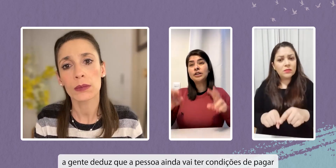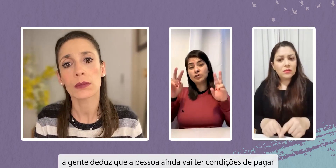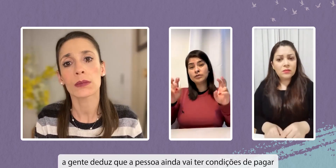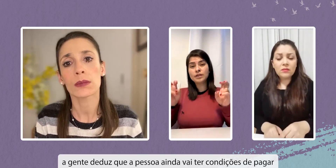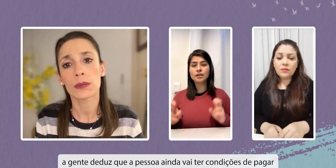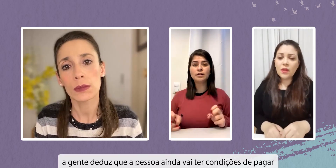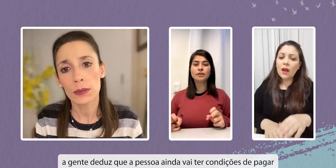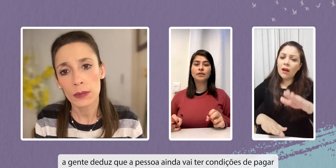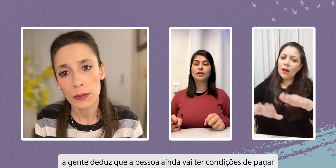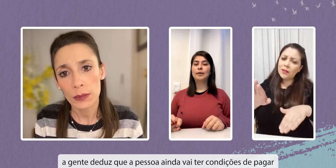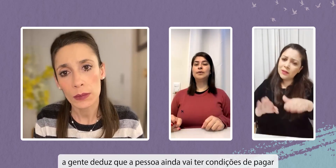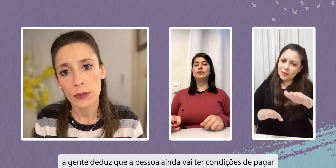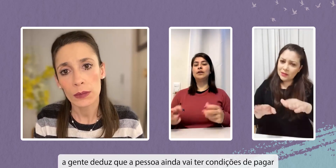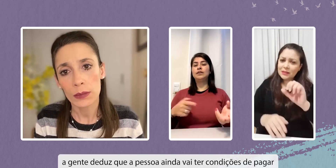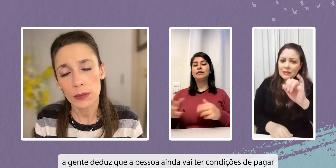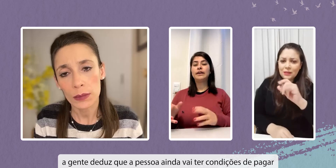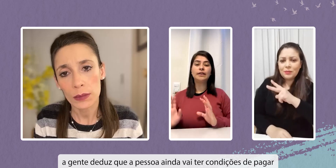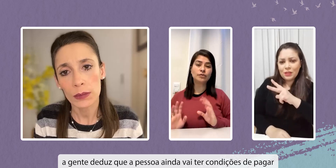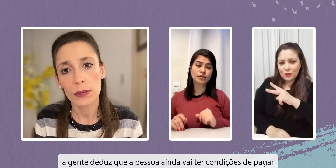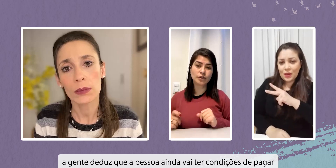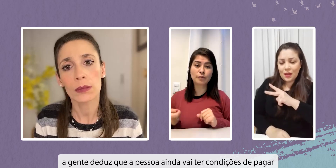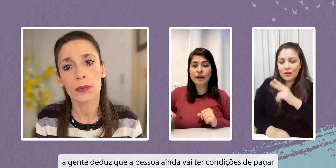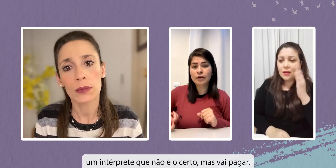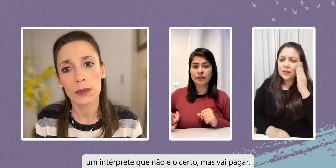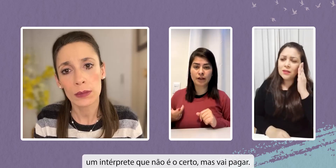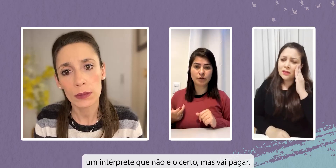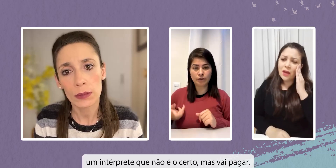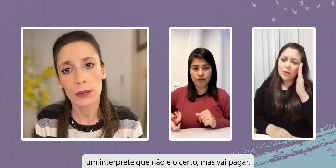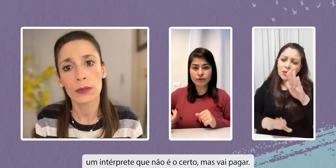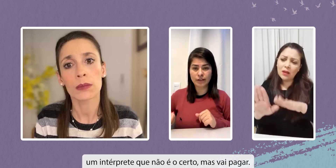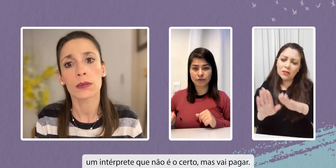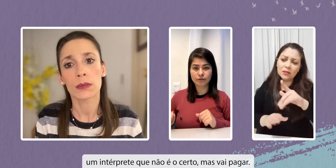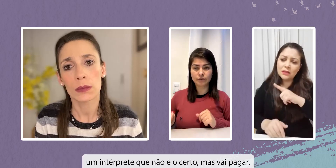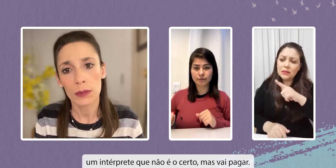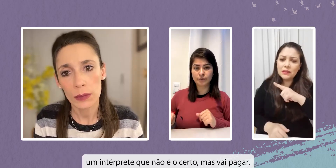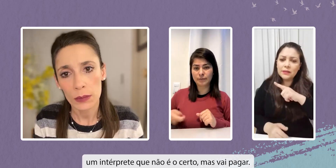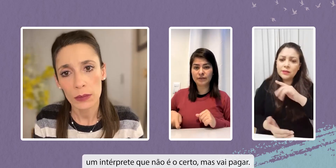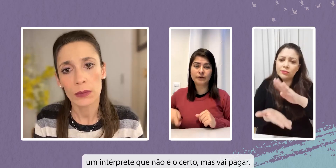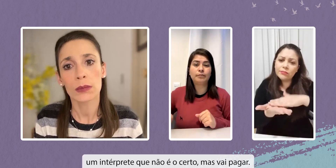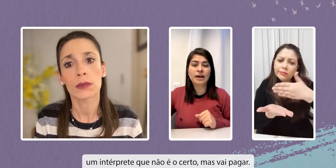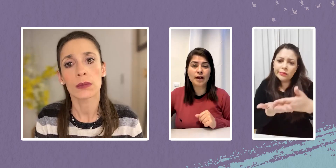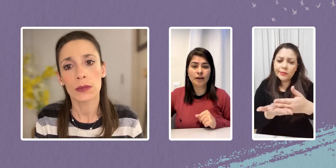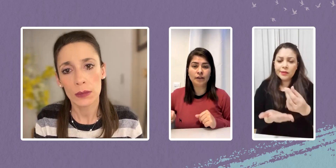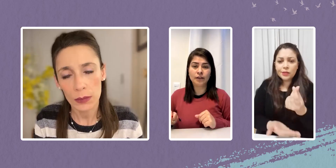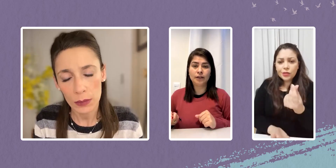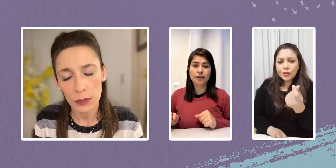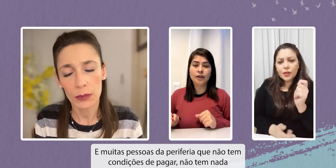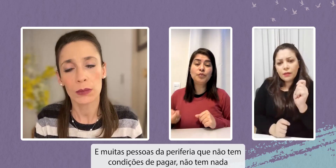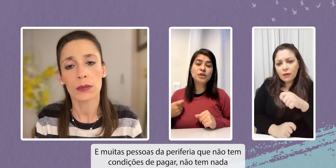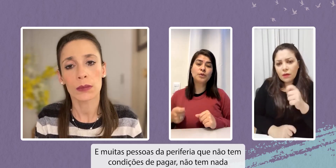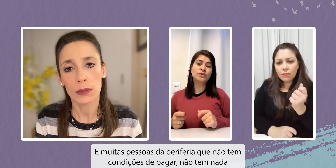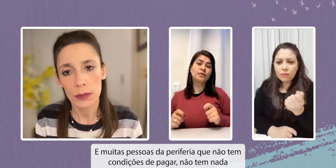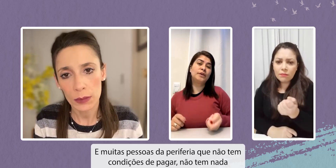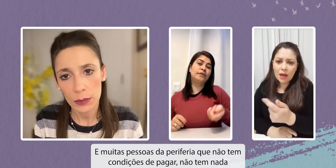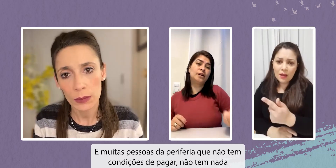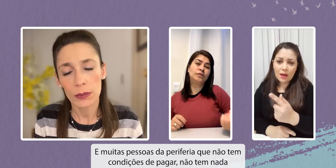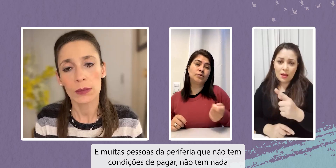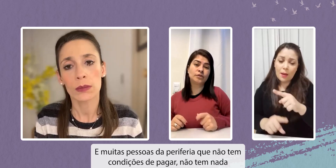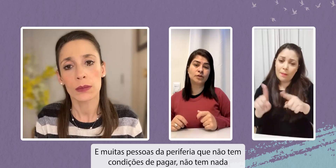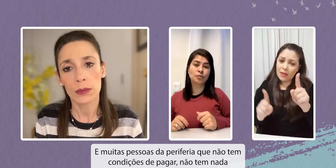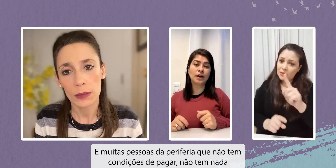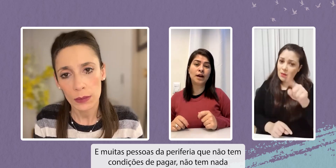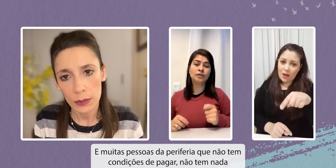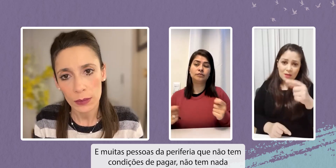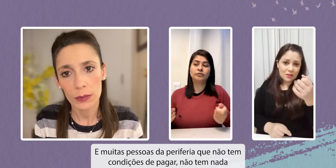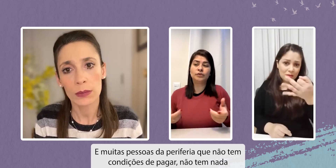a gente deduz que a pessoa ainda vai ter condições de pagar o intérprete, que não é o certo, mas vai pagar. E muitas pessoas da periferia que não têm